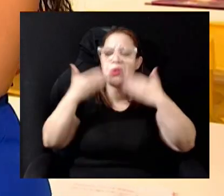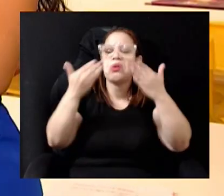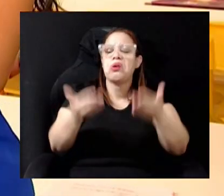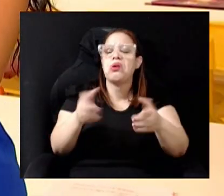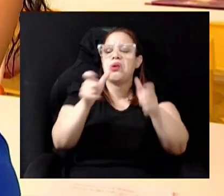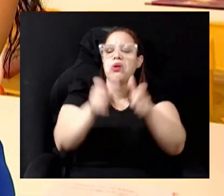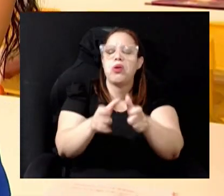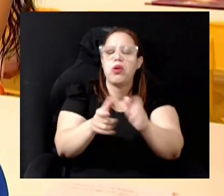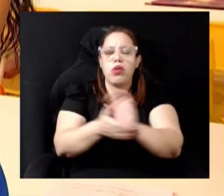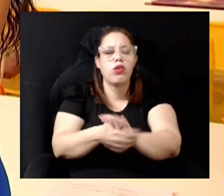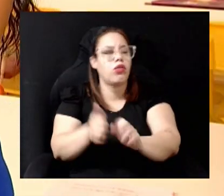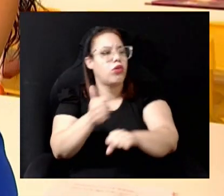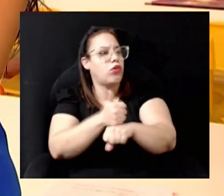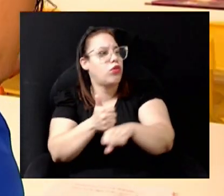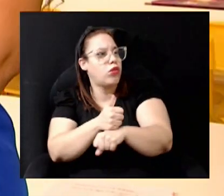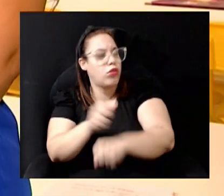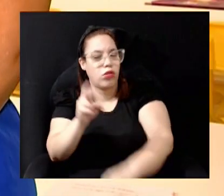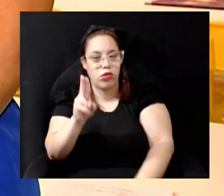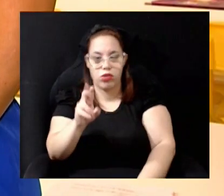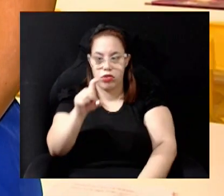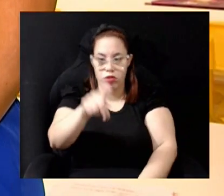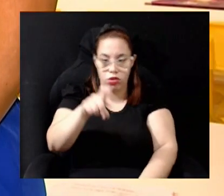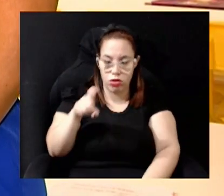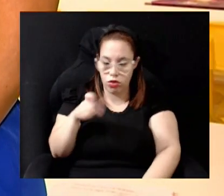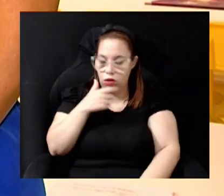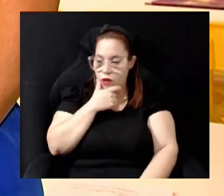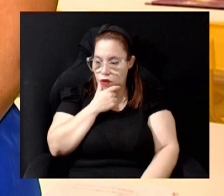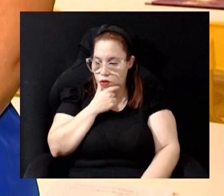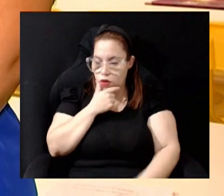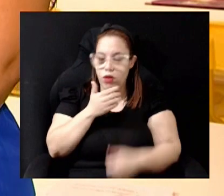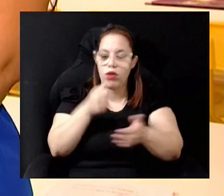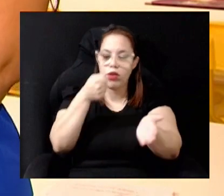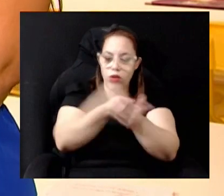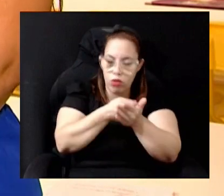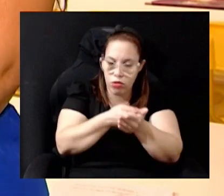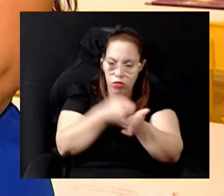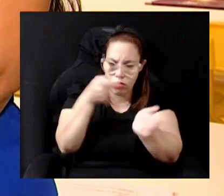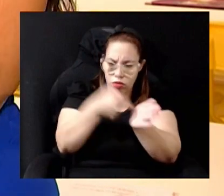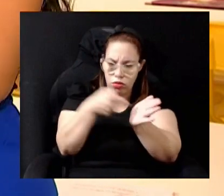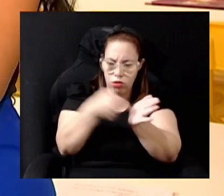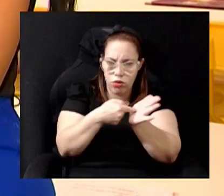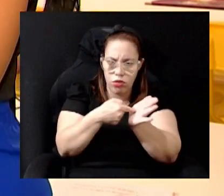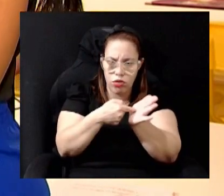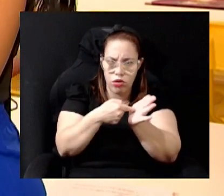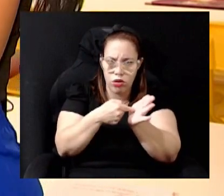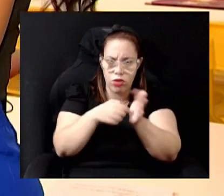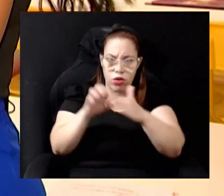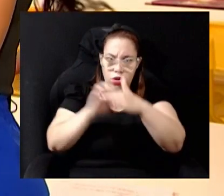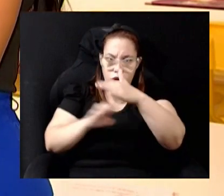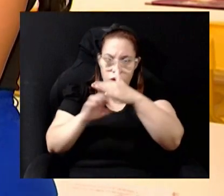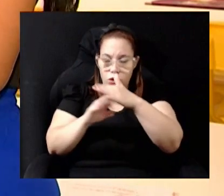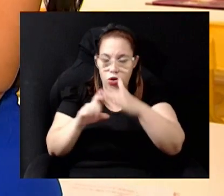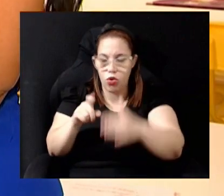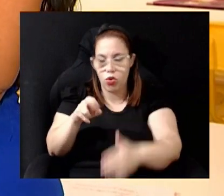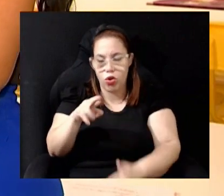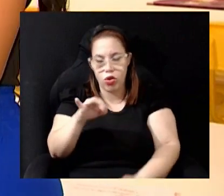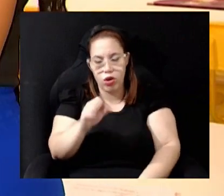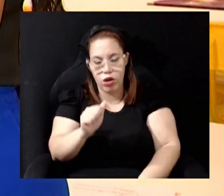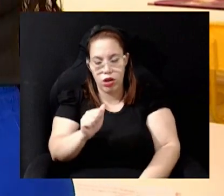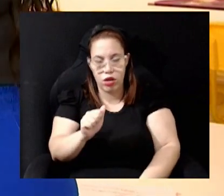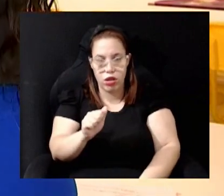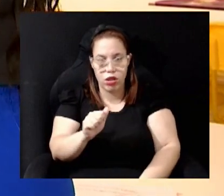profissional de UX Design, ele vai atuar em empresas de consultoria, vai atuar em startups,